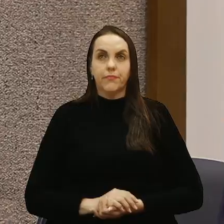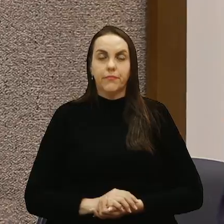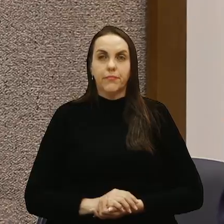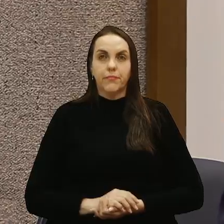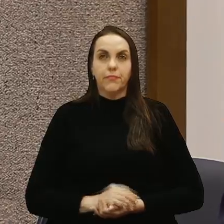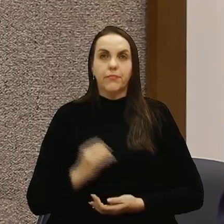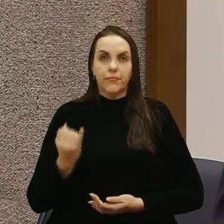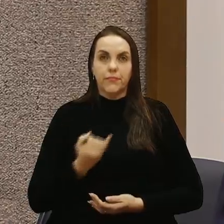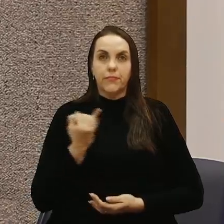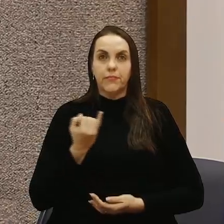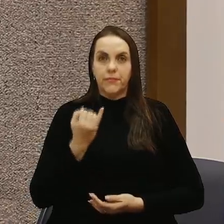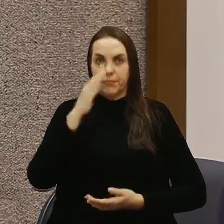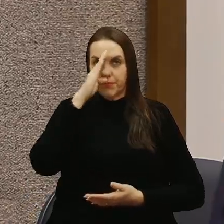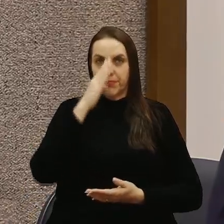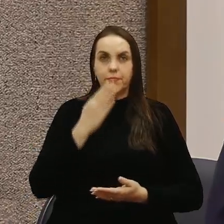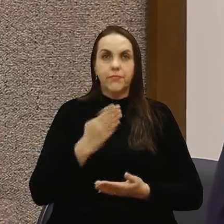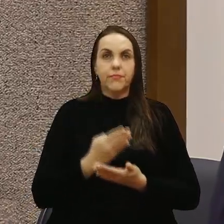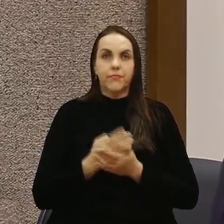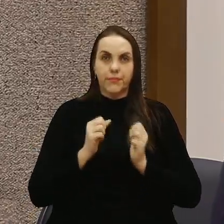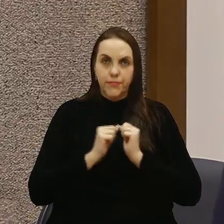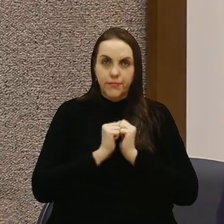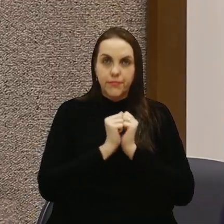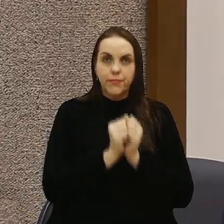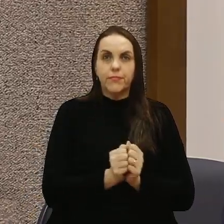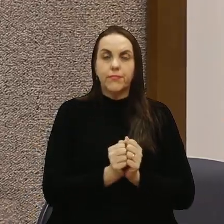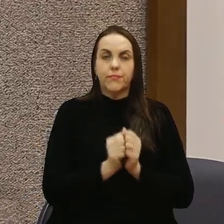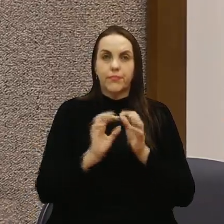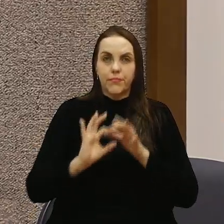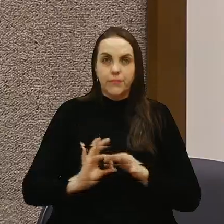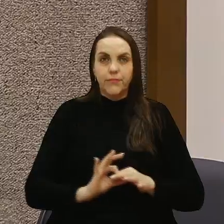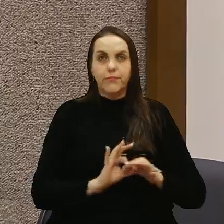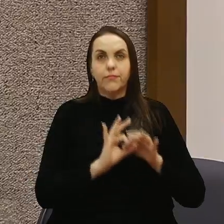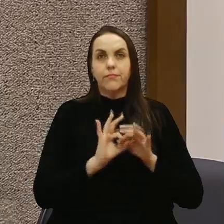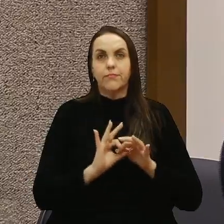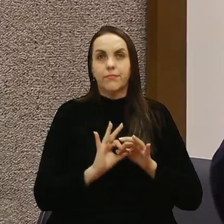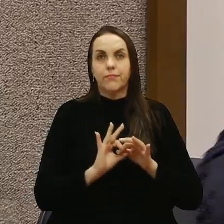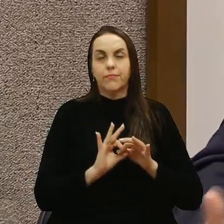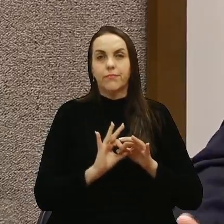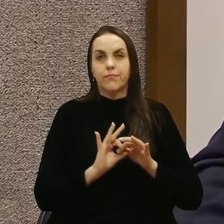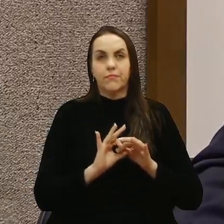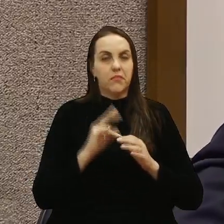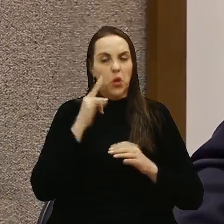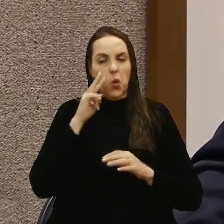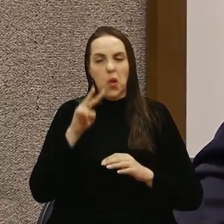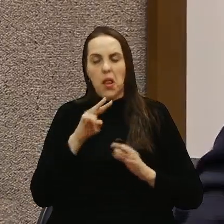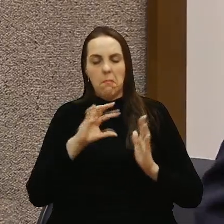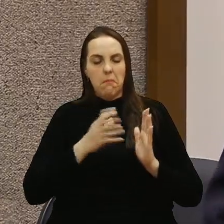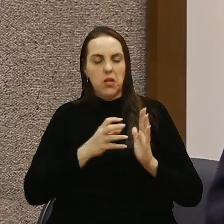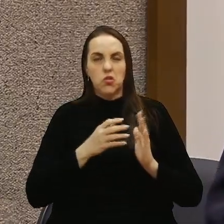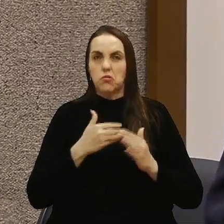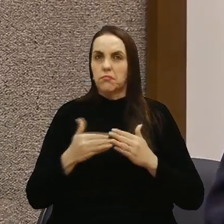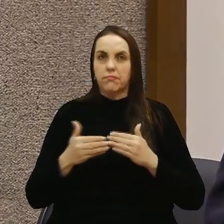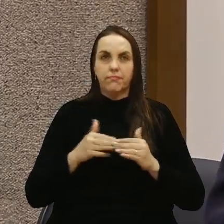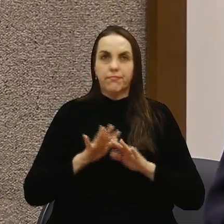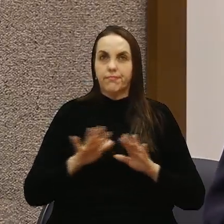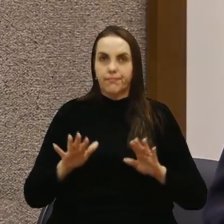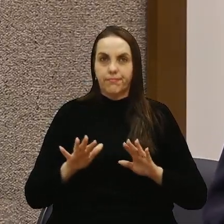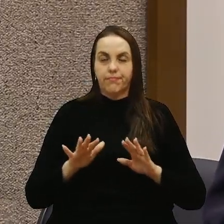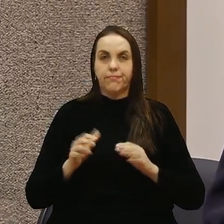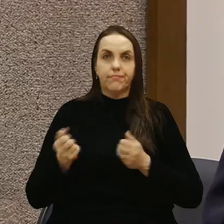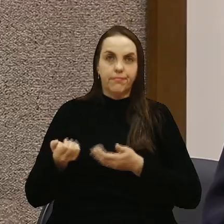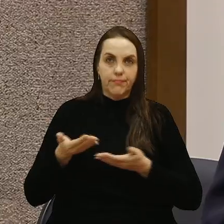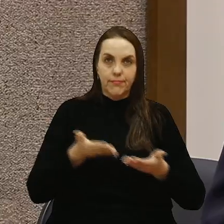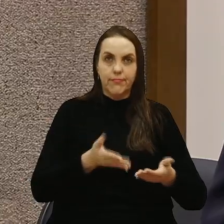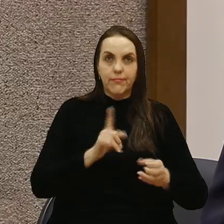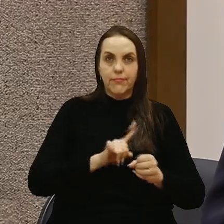de acreditar, de estarmos juntos, unidos, não olharmos partidos e trazer para a